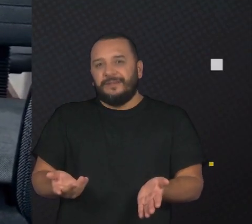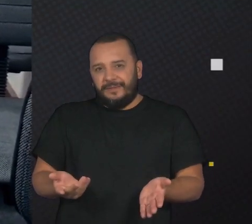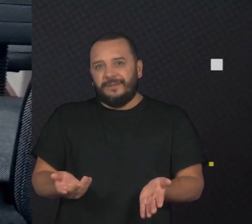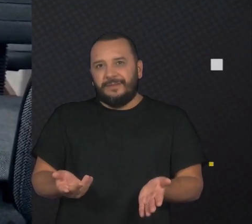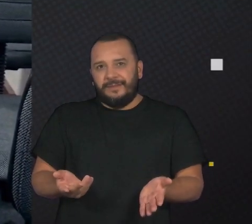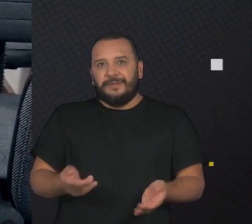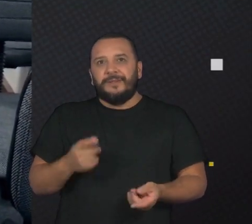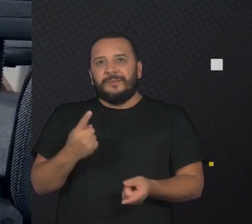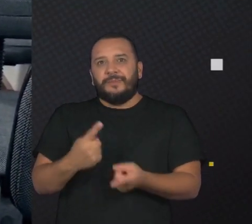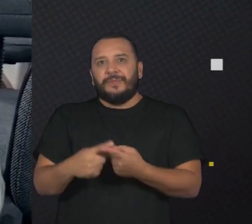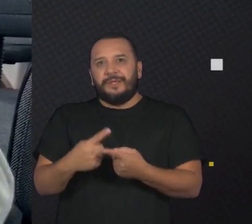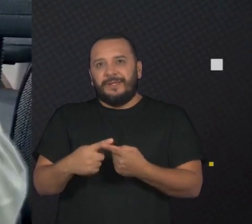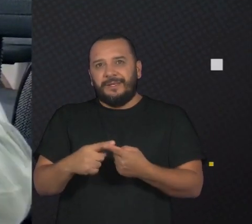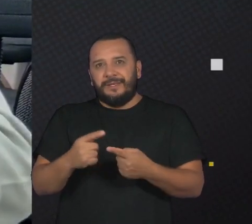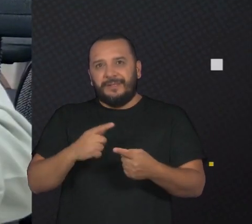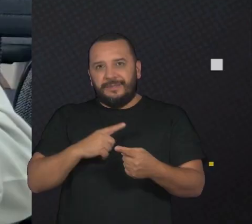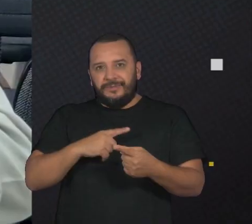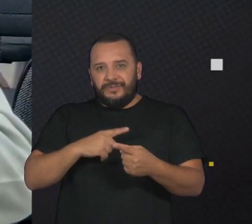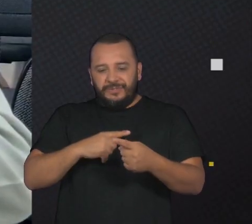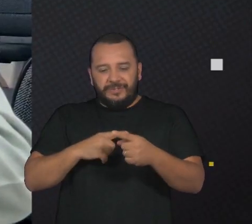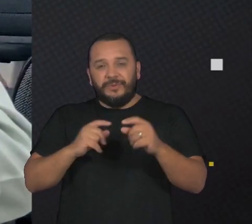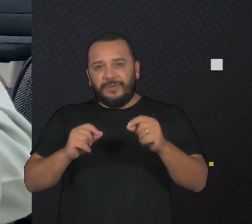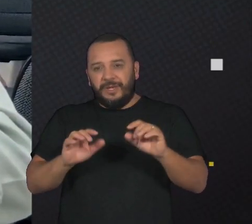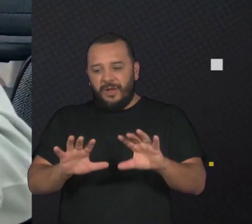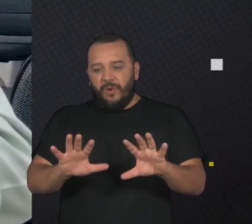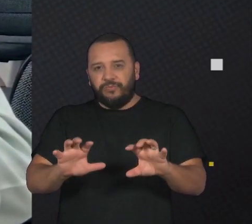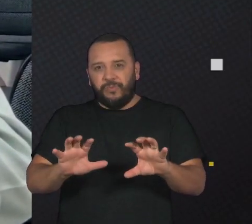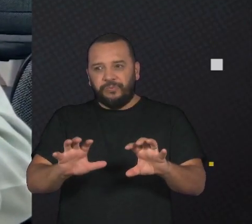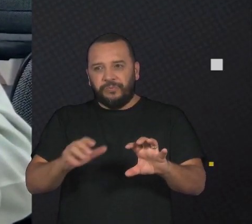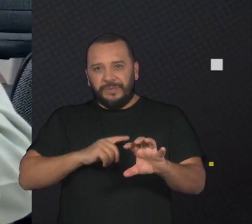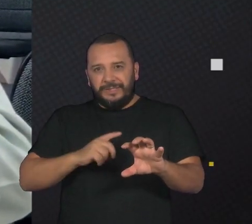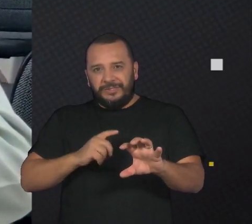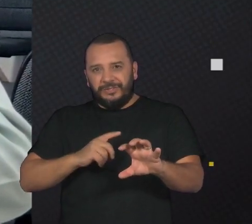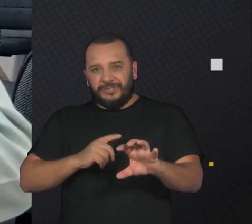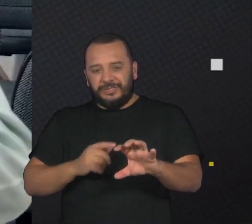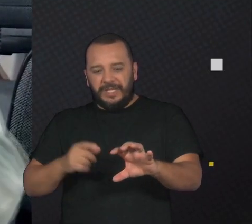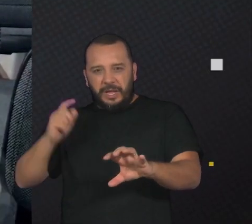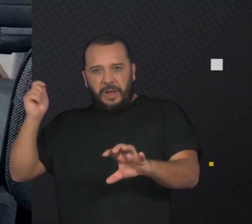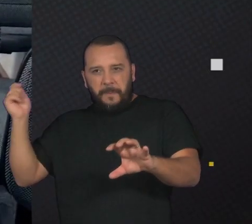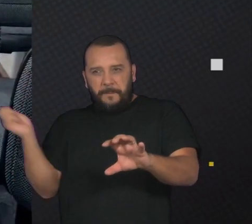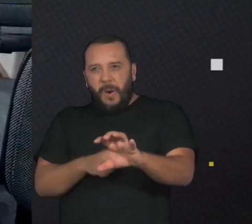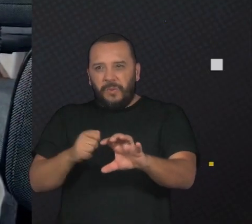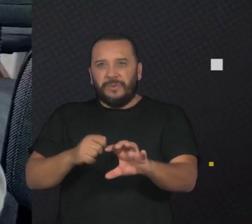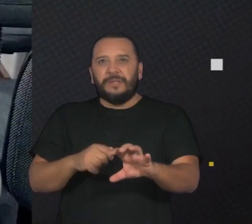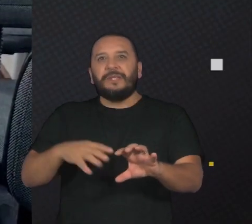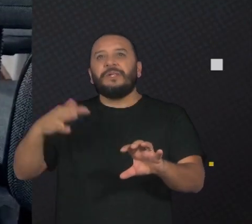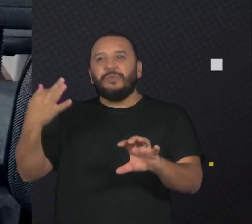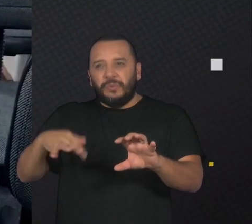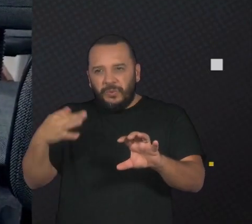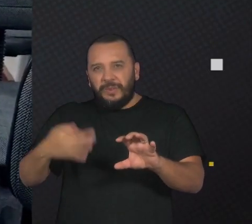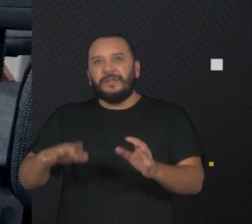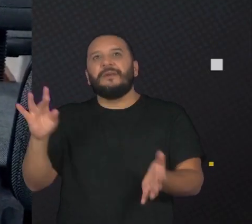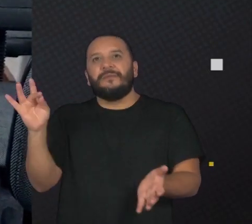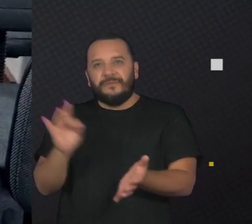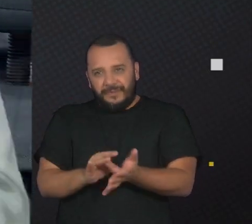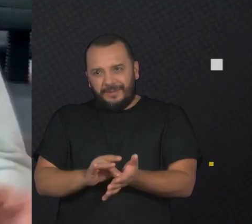ponta da varinha passava pela almofadinha e pegava sua perna e que doía